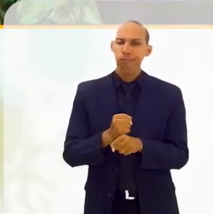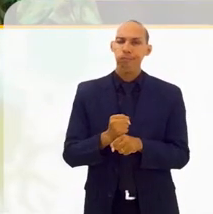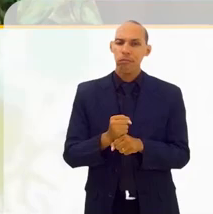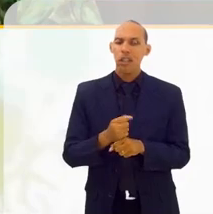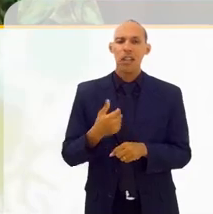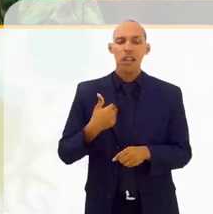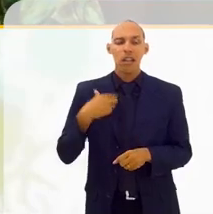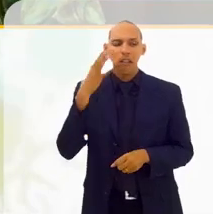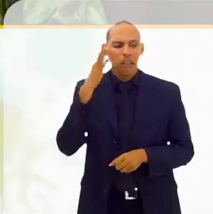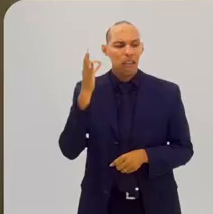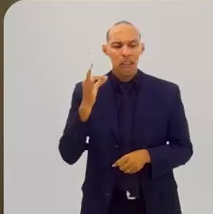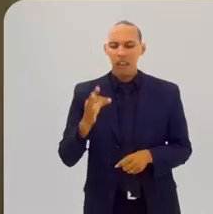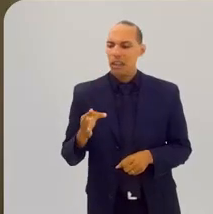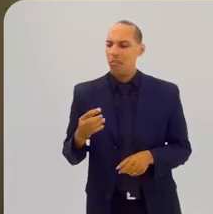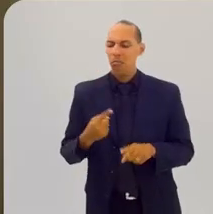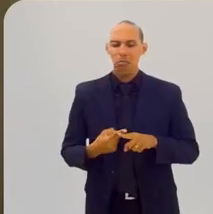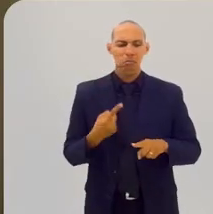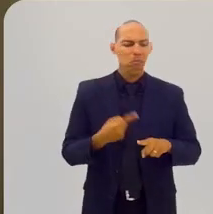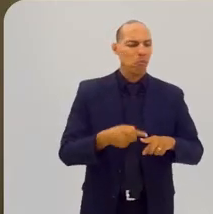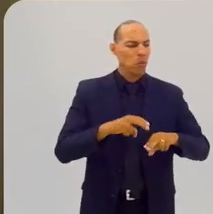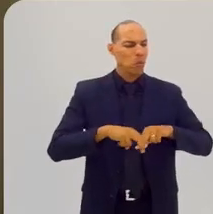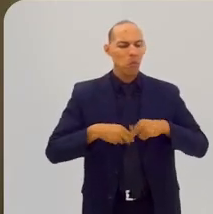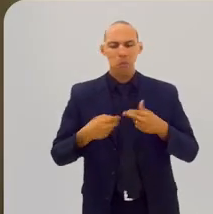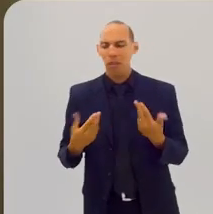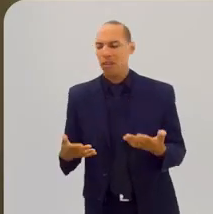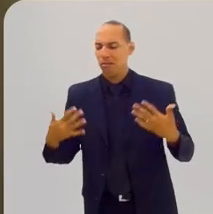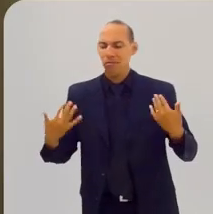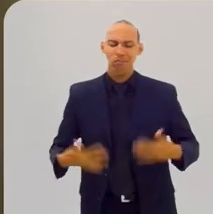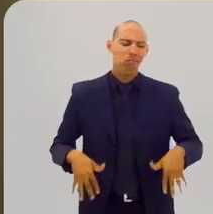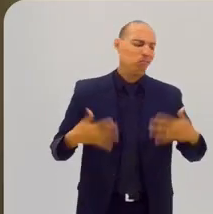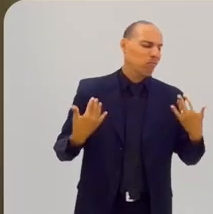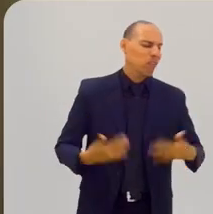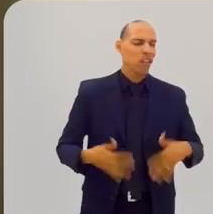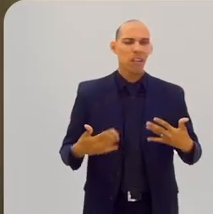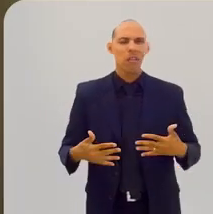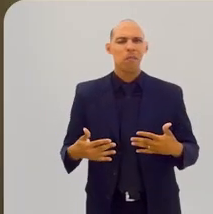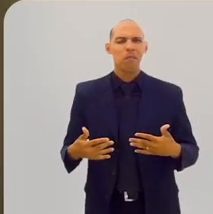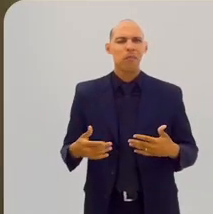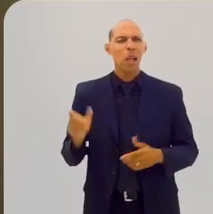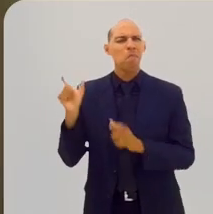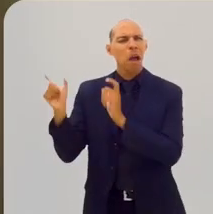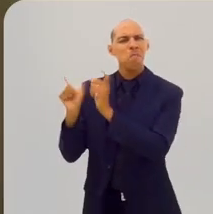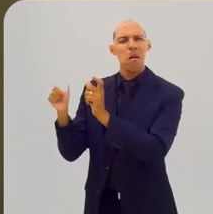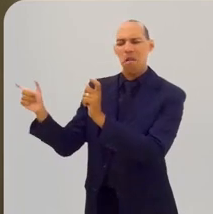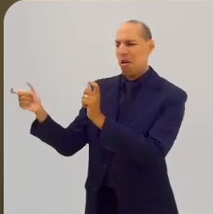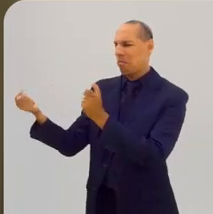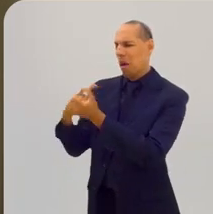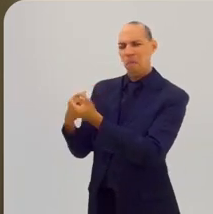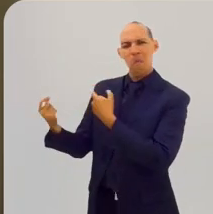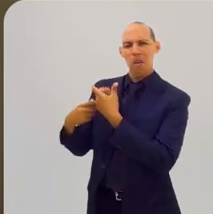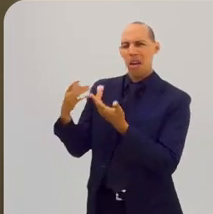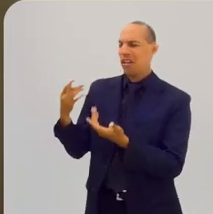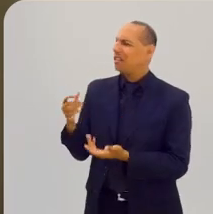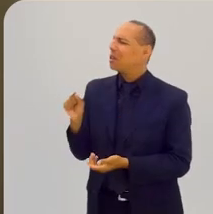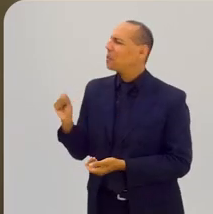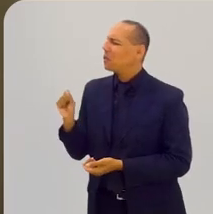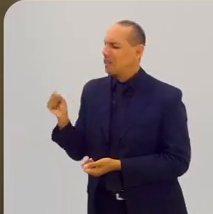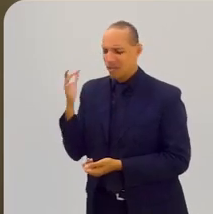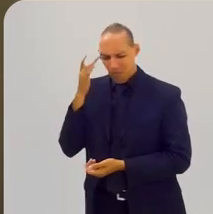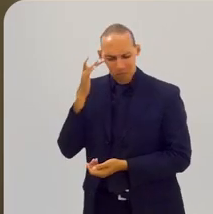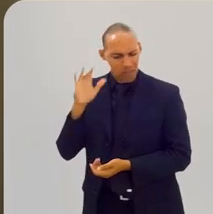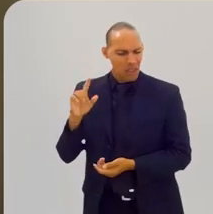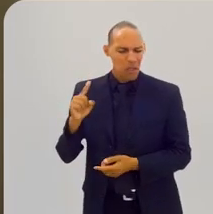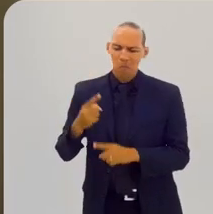e Eu muitas vezes não entendia o meio do que estavam me chamando porque que tava fazendo aquilo